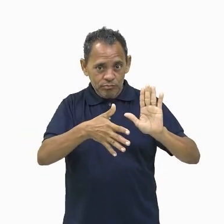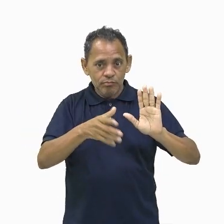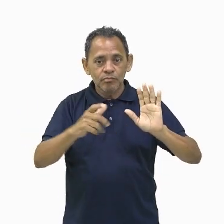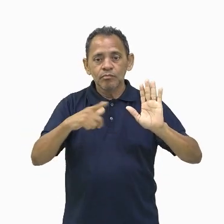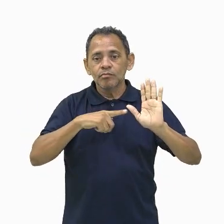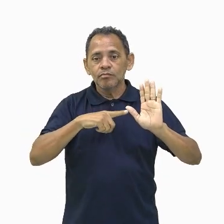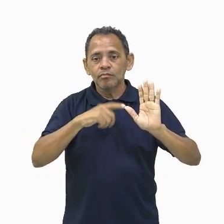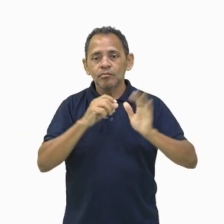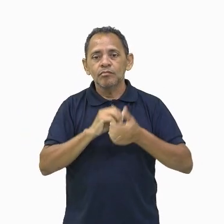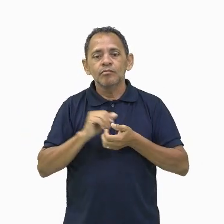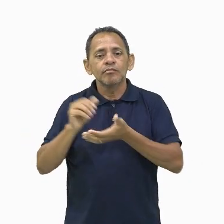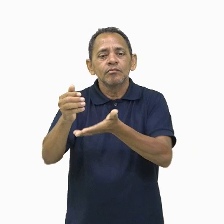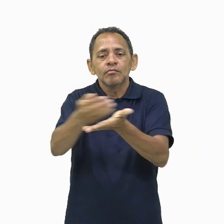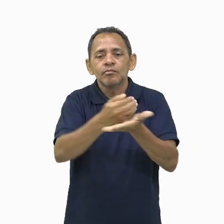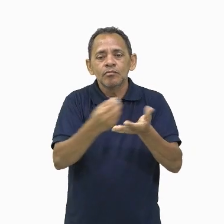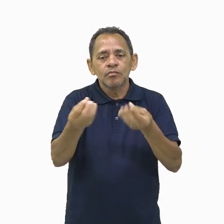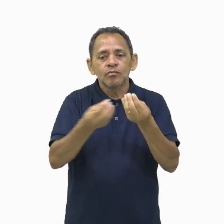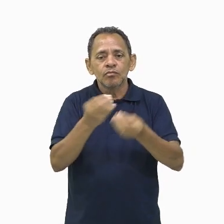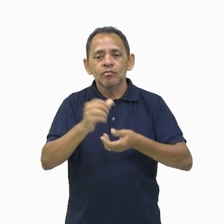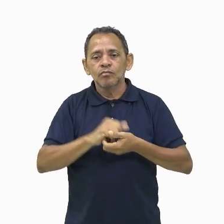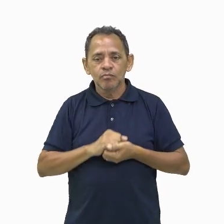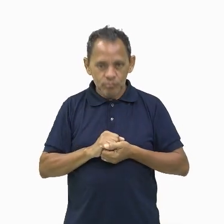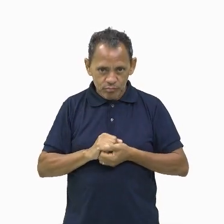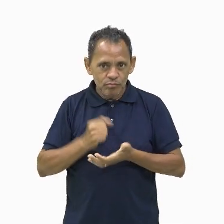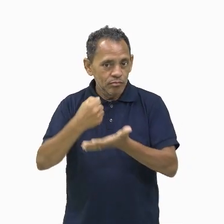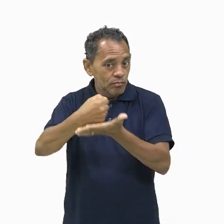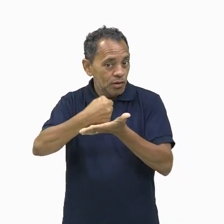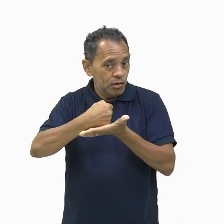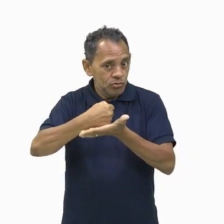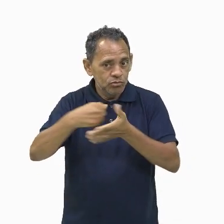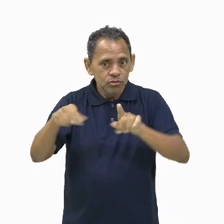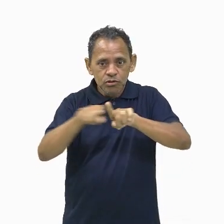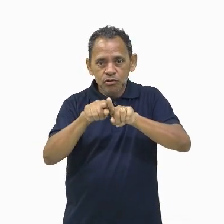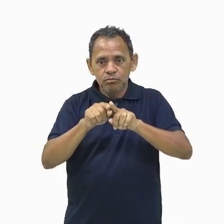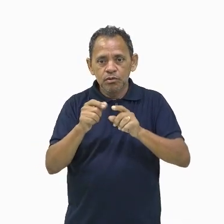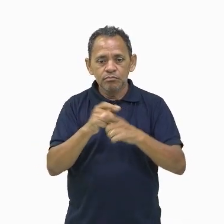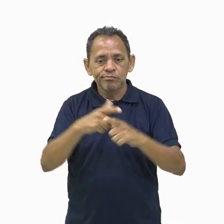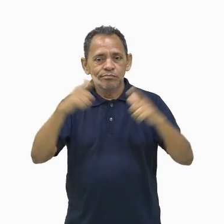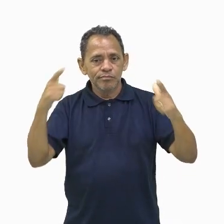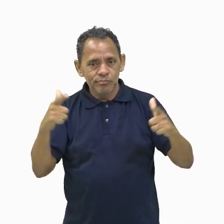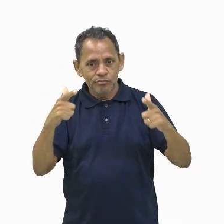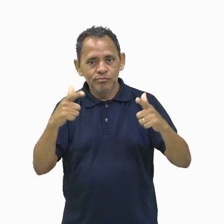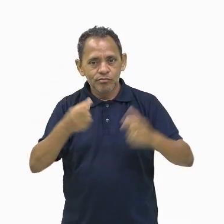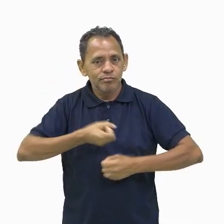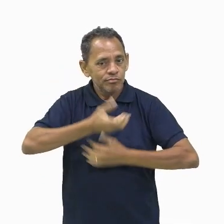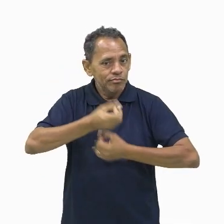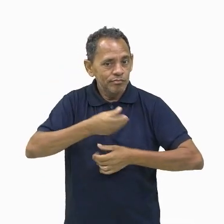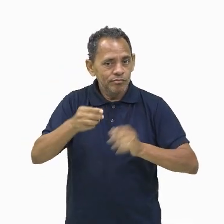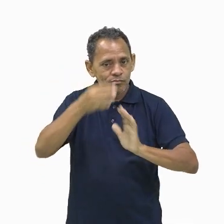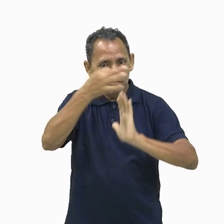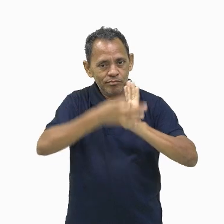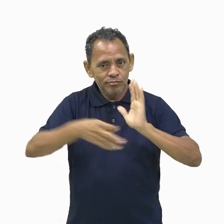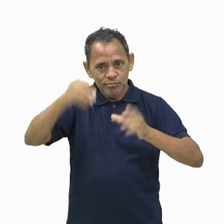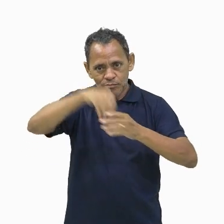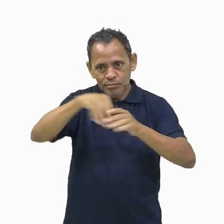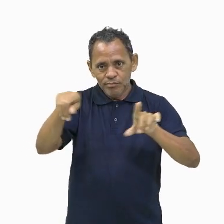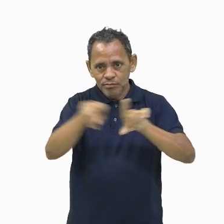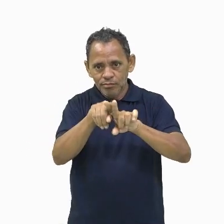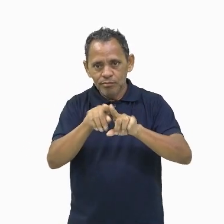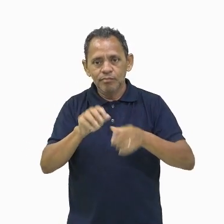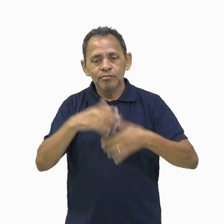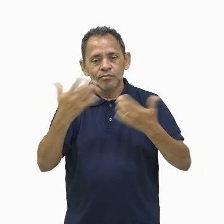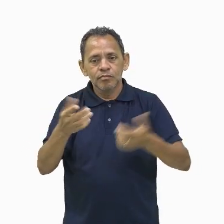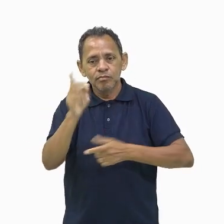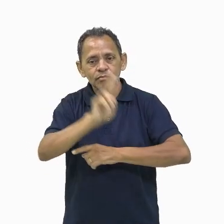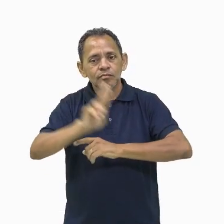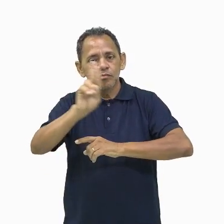são recursos linguísticos que conferem maior expressividade ao texto, né? Então, quando se